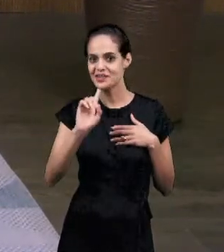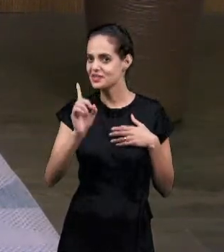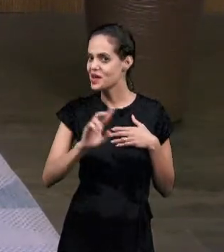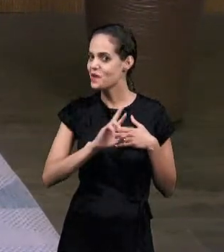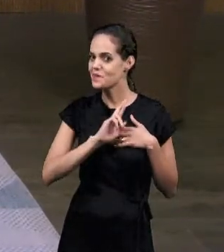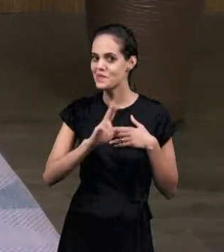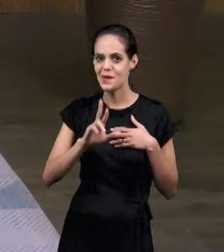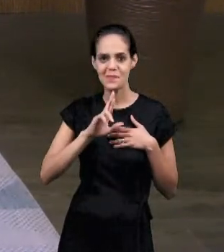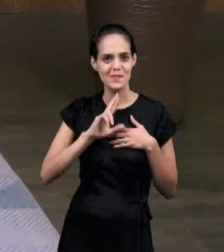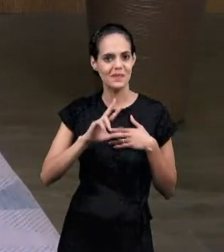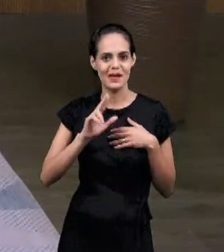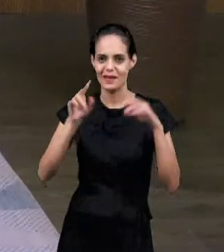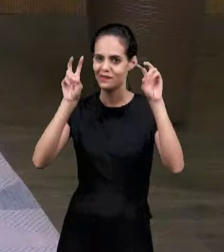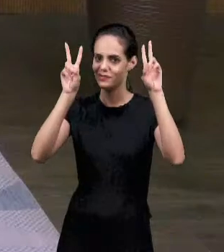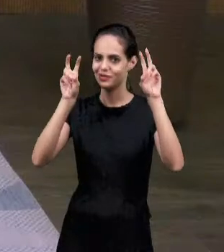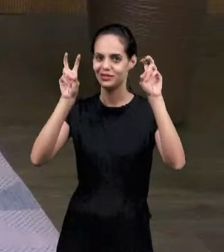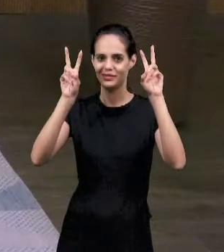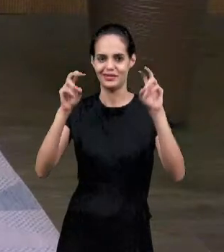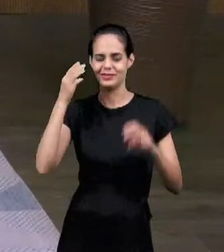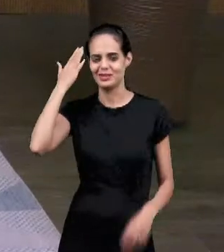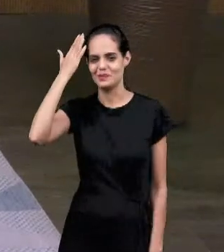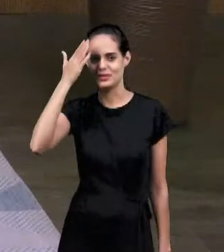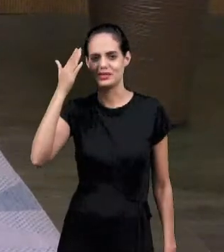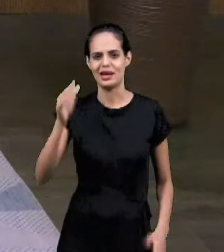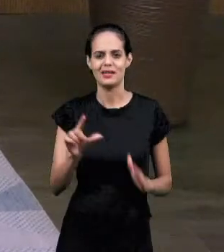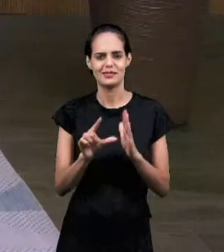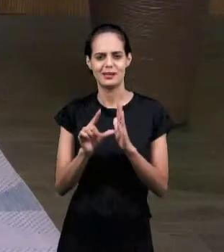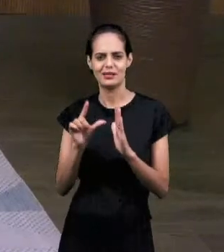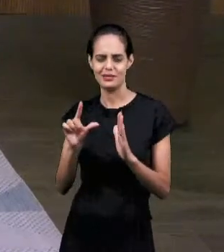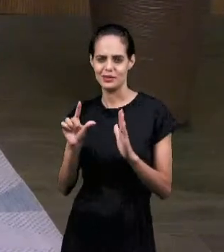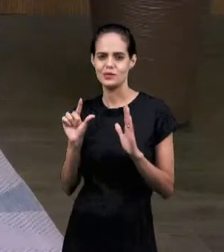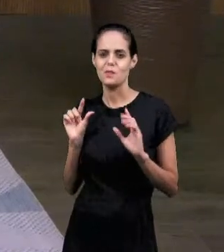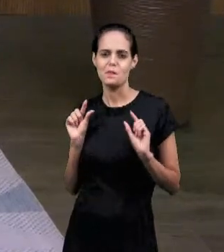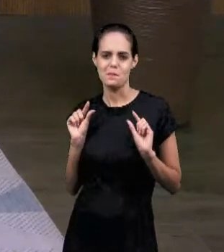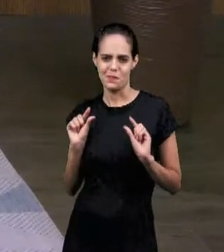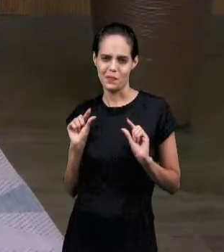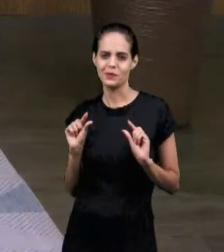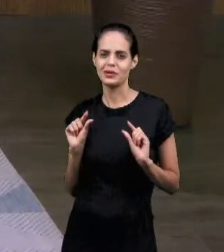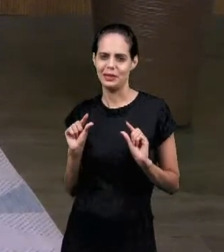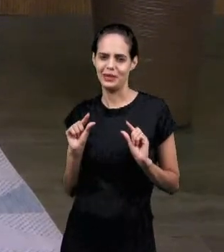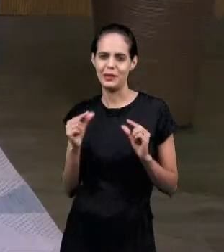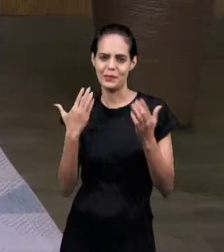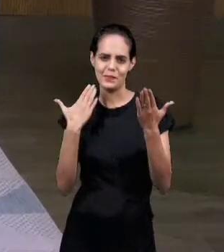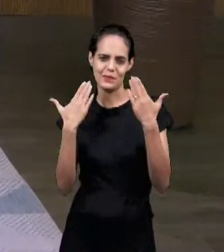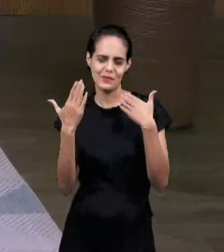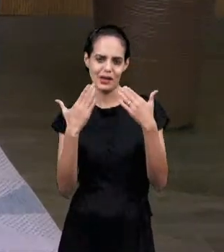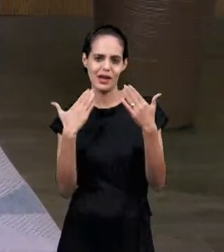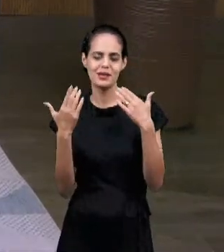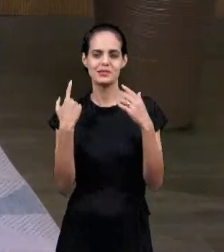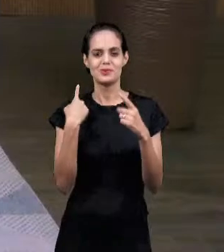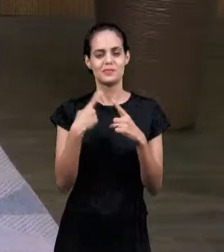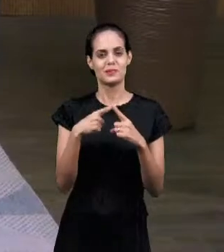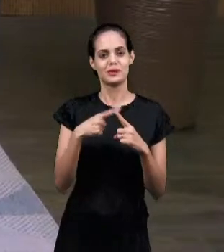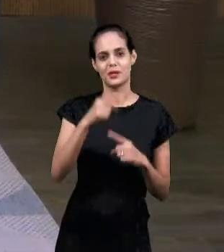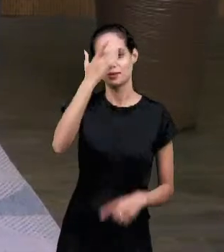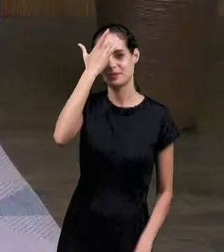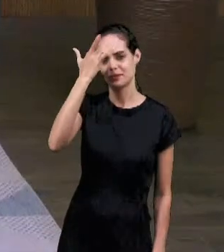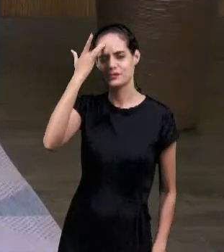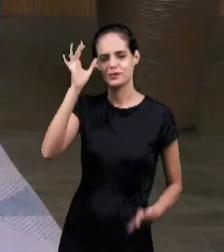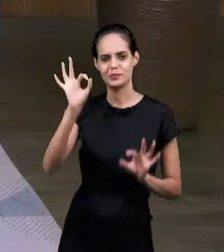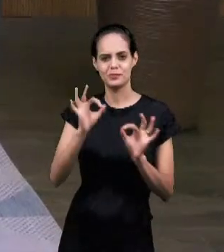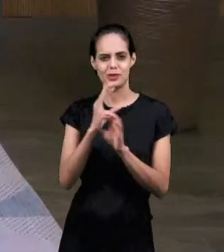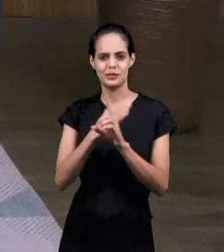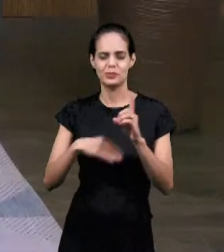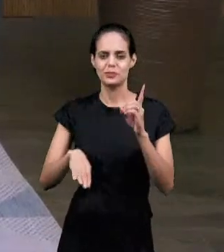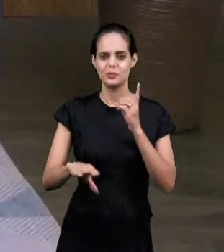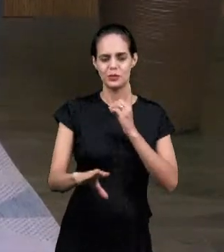aqui foi um bate-papo que a gente está tendo aqui um pouquinho antes. Né? Os irmãos estão se preparando para o culto, estão terminando ali